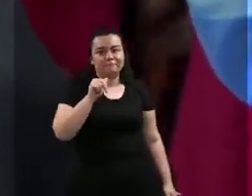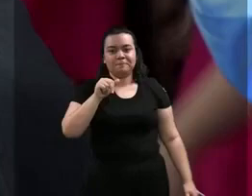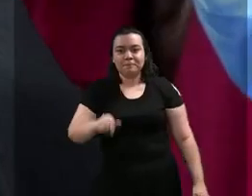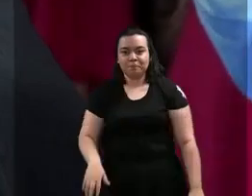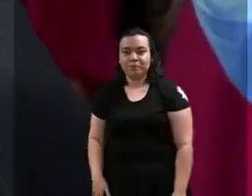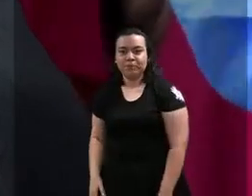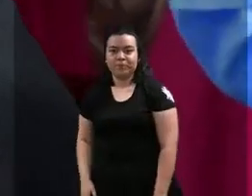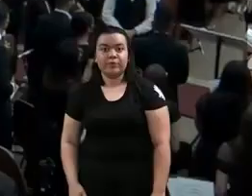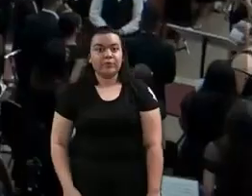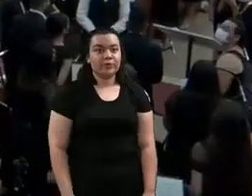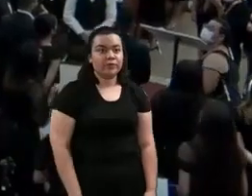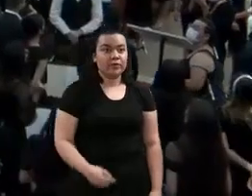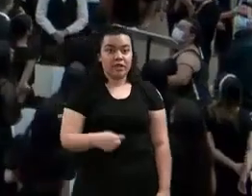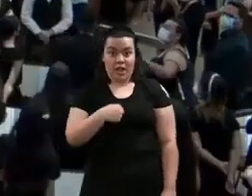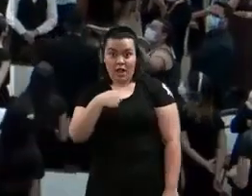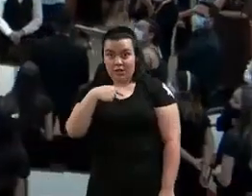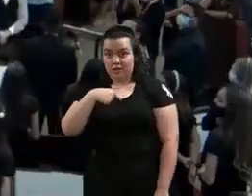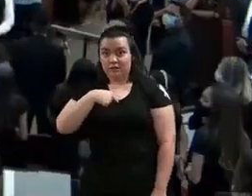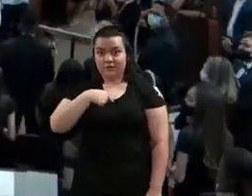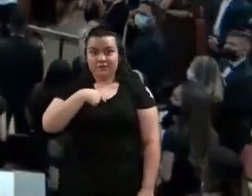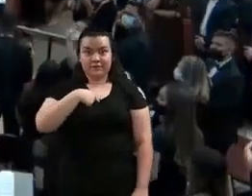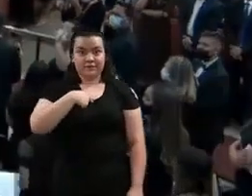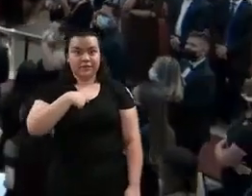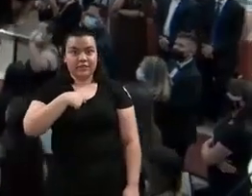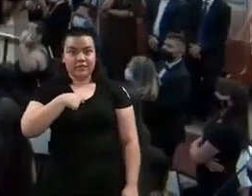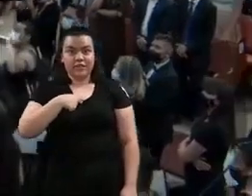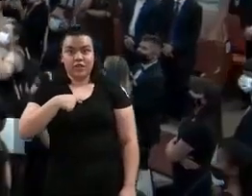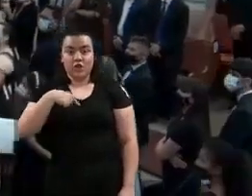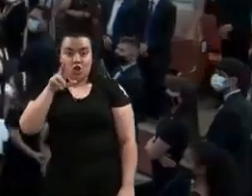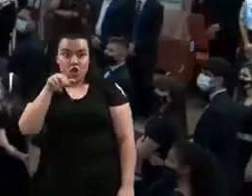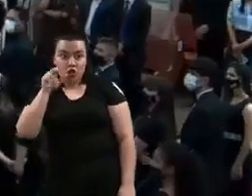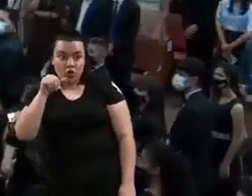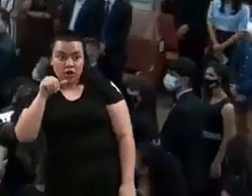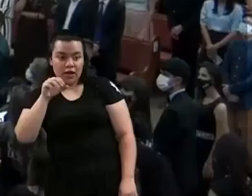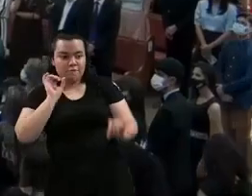eu vos gerei, mas não vos abortarei.